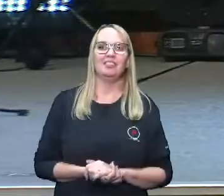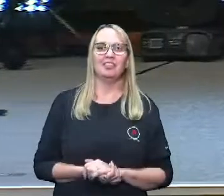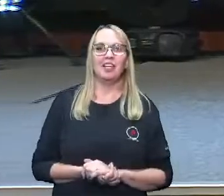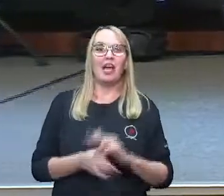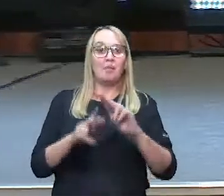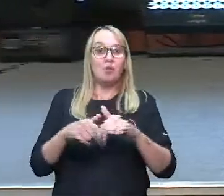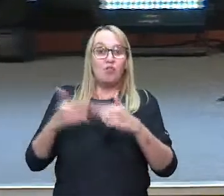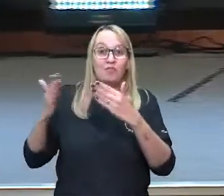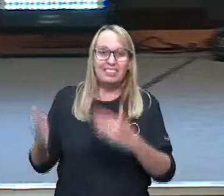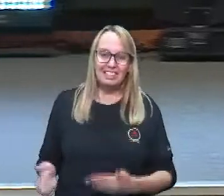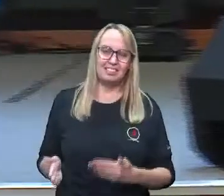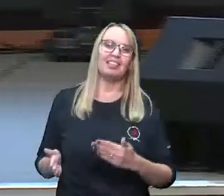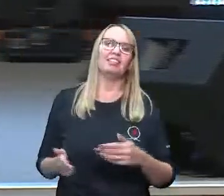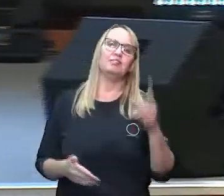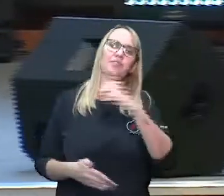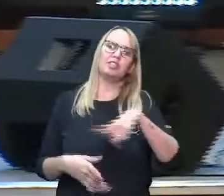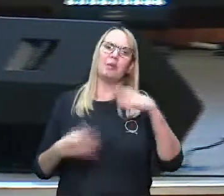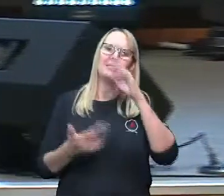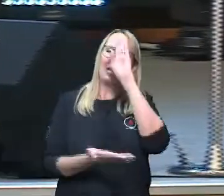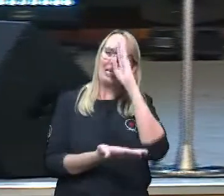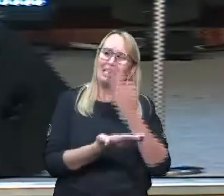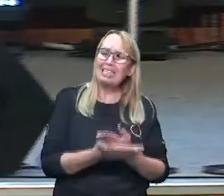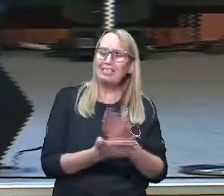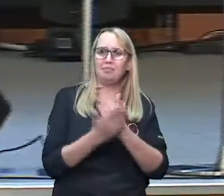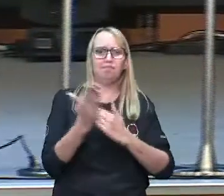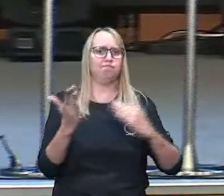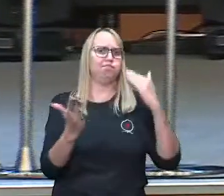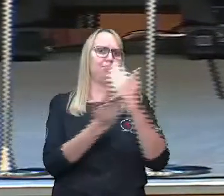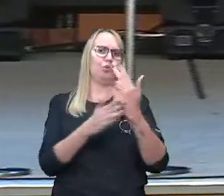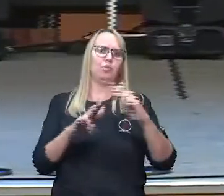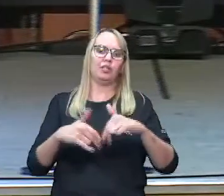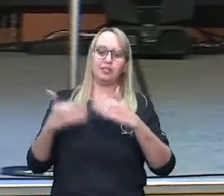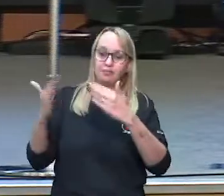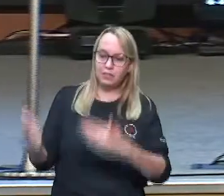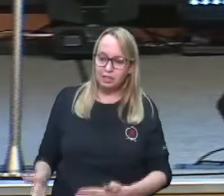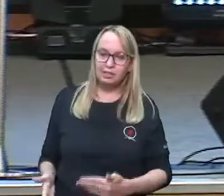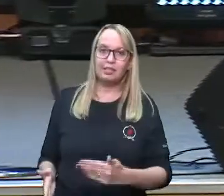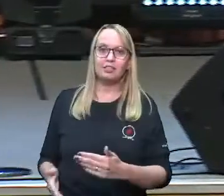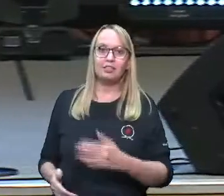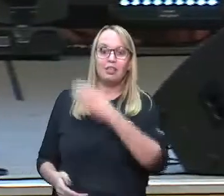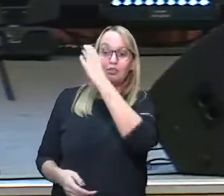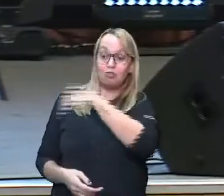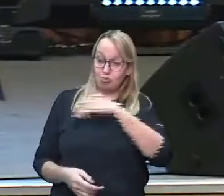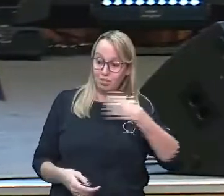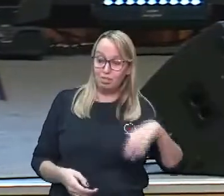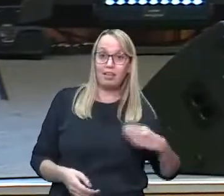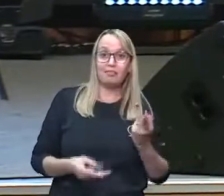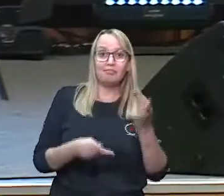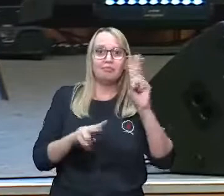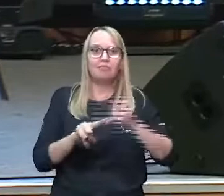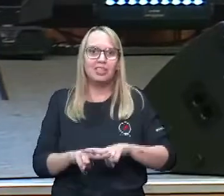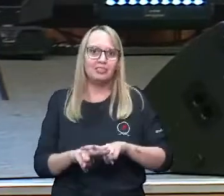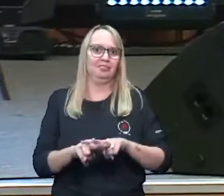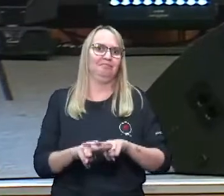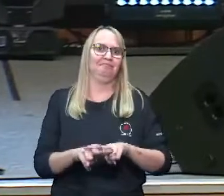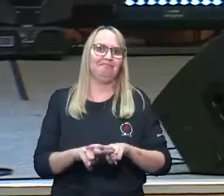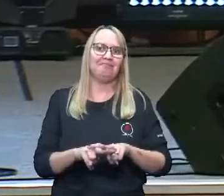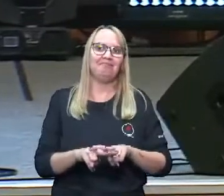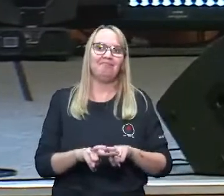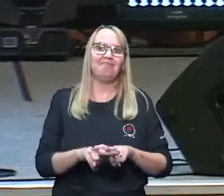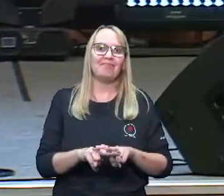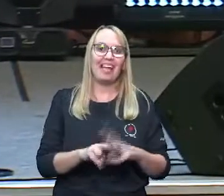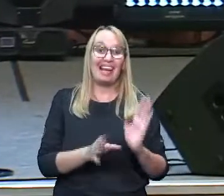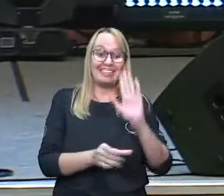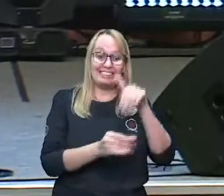fidelidade, irmão, você tem que crer demais, porque por causa da fidelidade a Deus, ele vai parar na prisão. E o que ele vira na